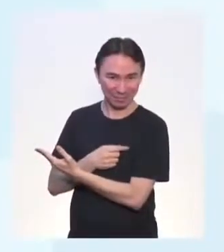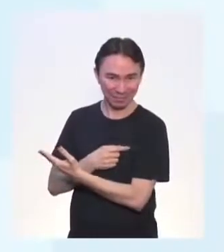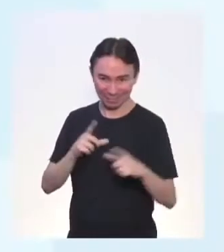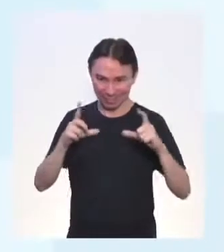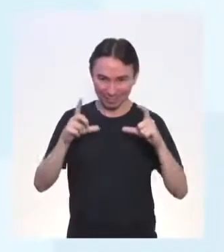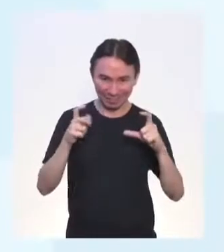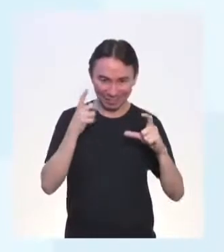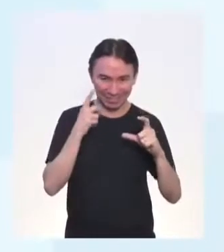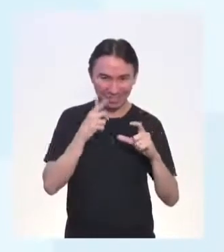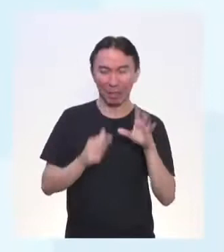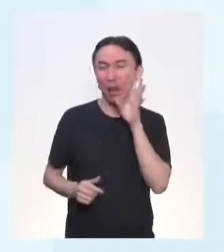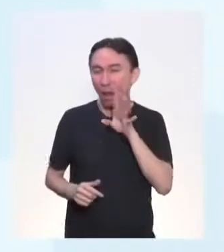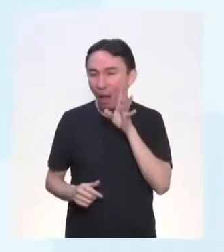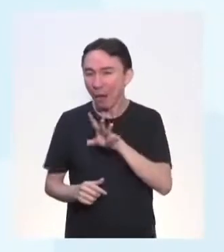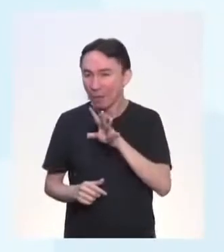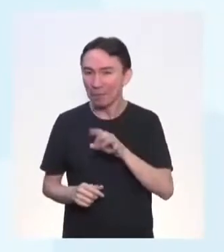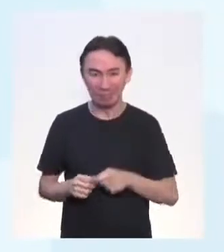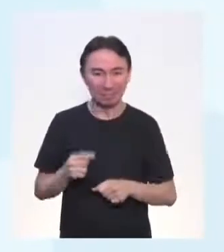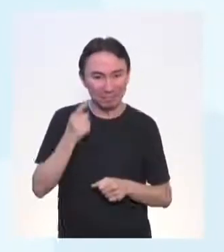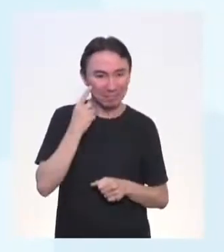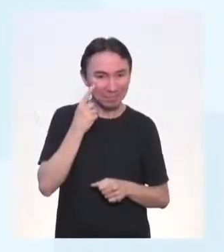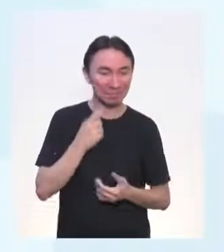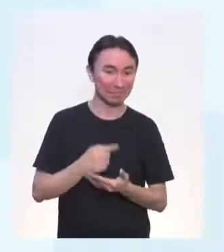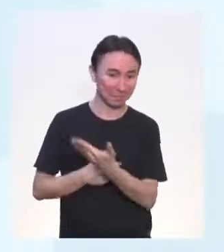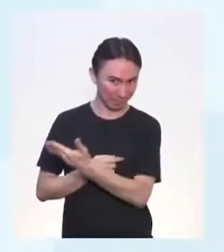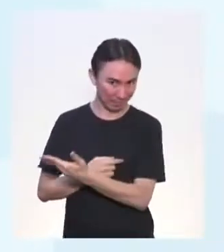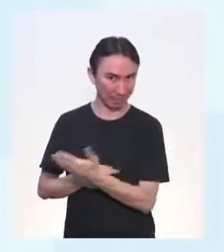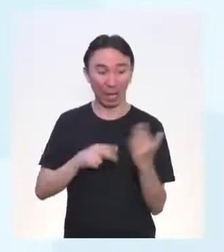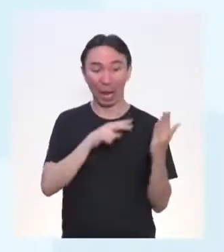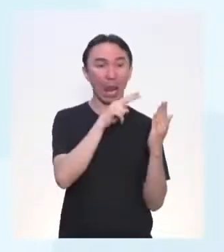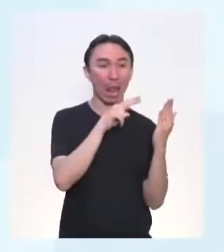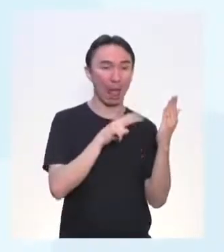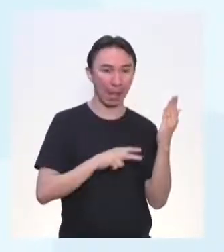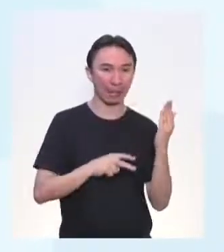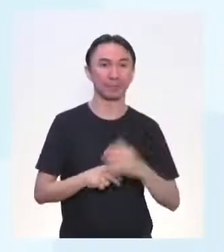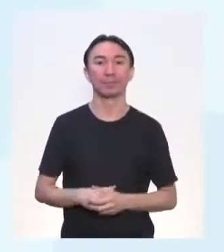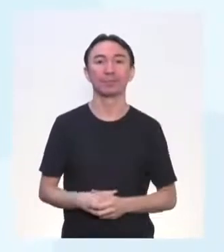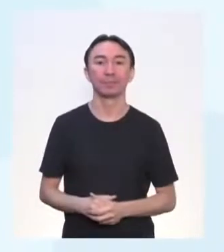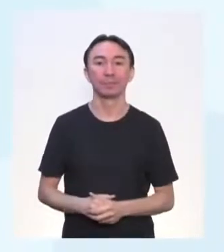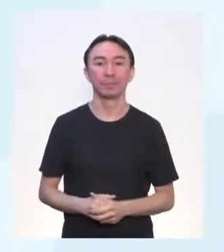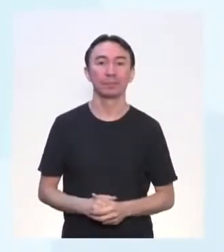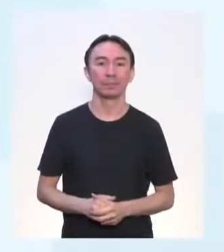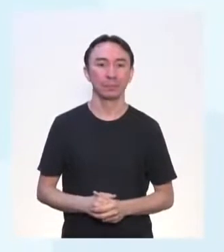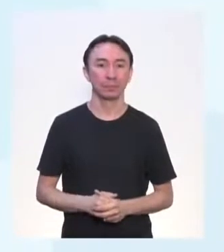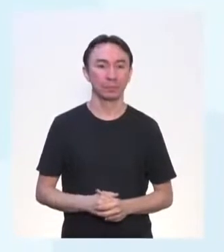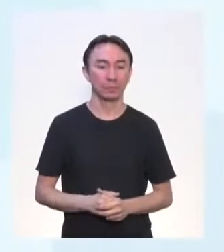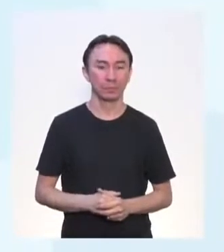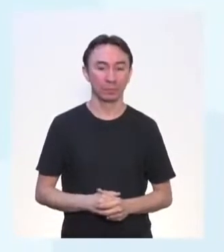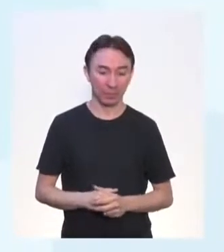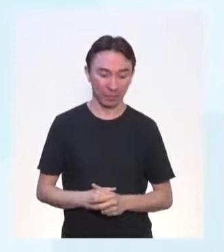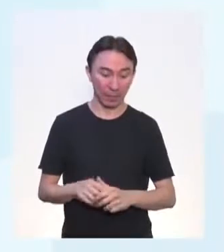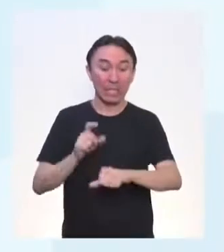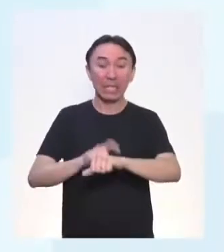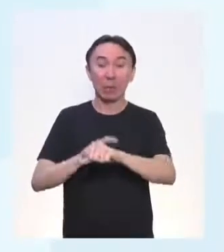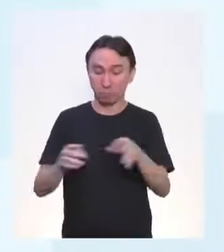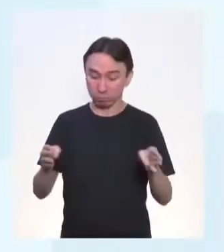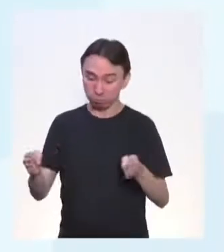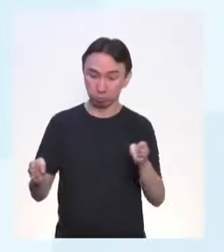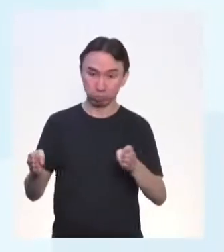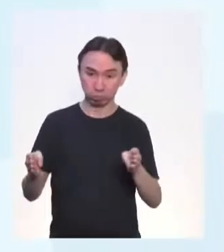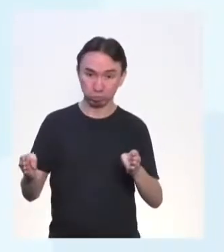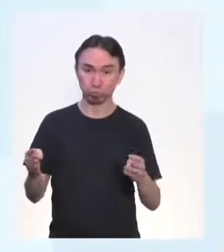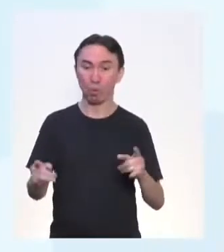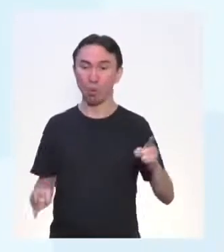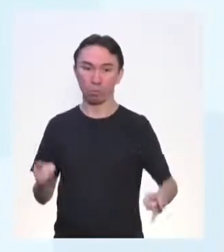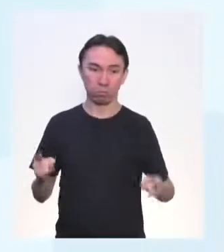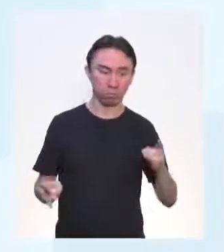bem imperativo aí. Vamos lá, Elaine, a Elaine vai ler para a gente. Vamos lá, então. Era dos robôs está chegando e vai eliminar